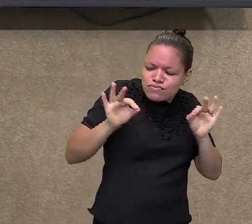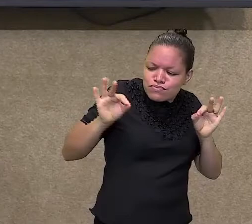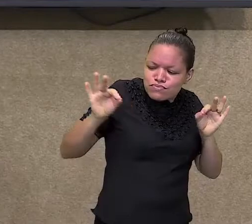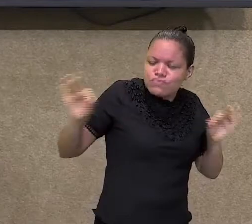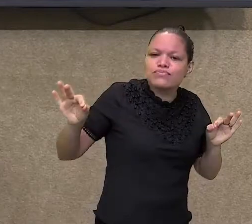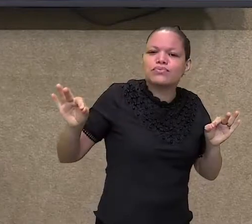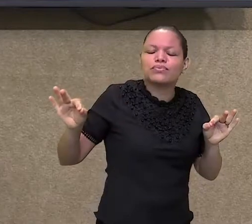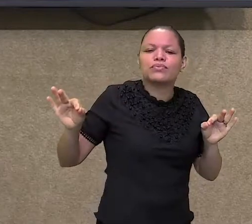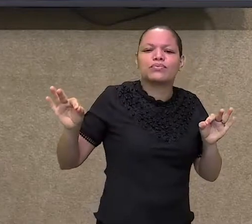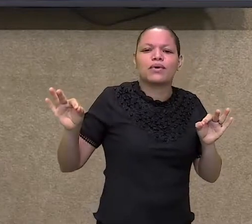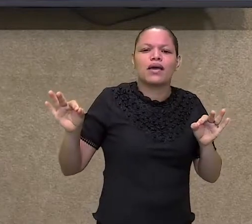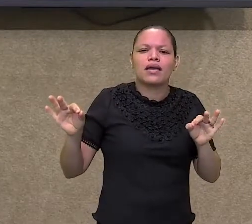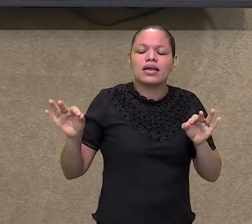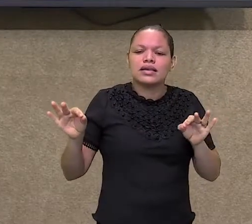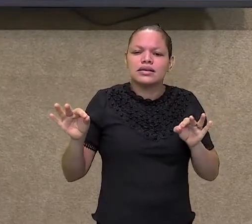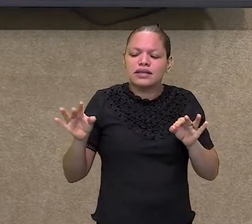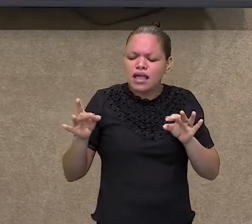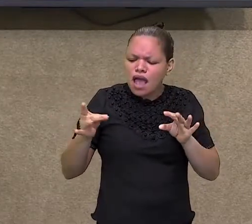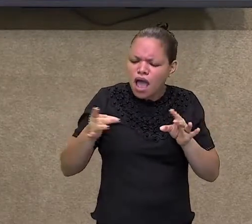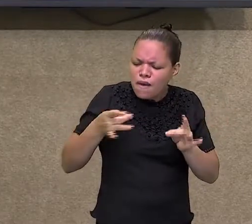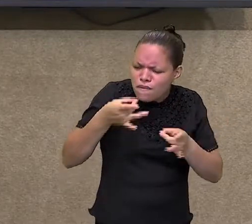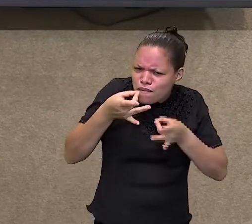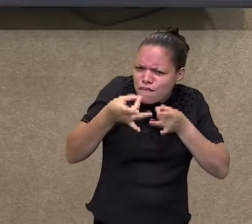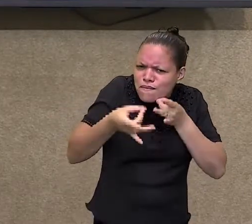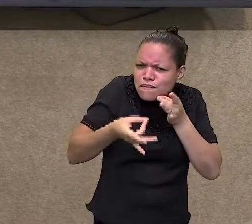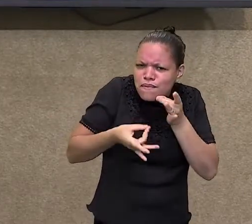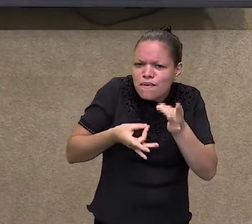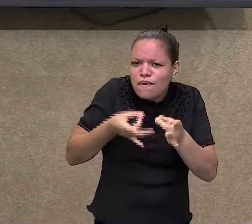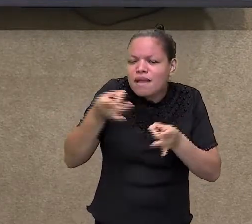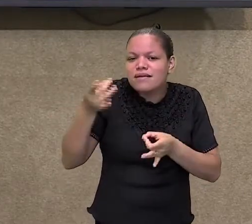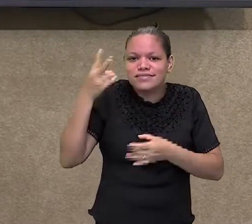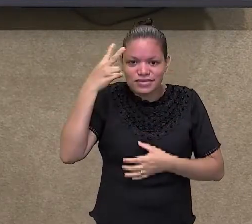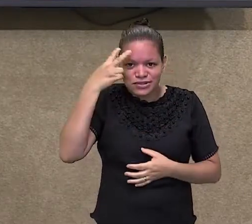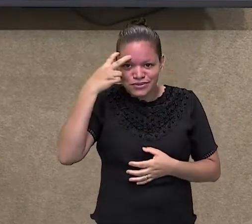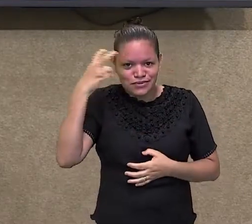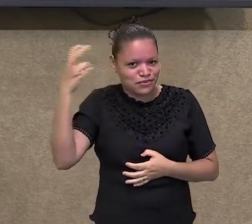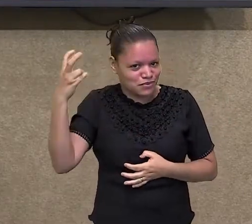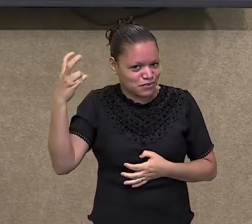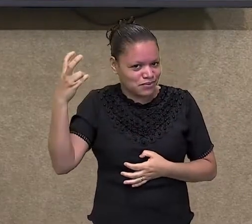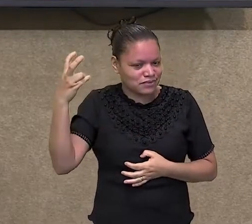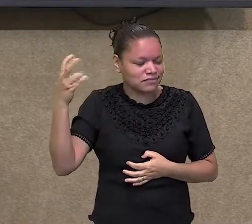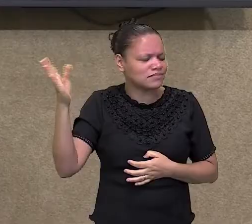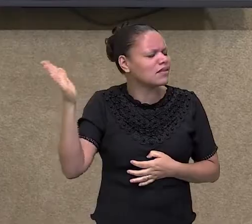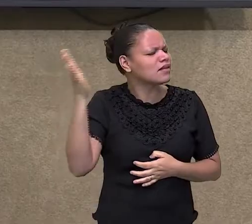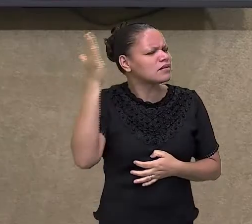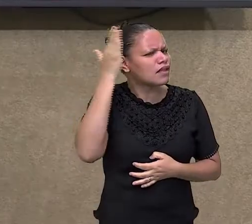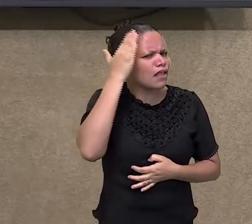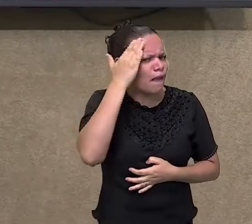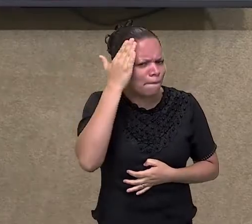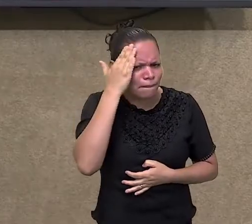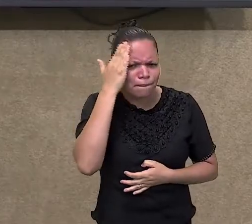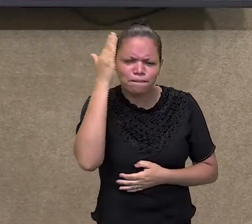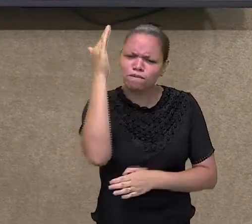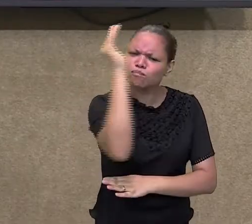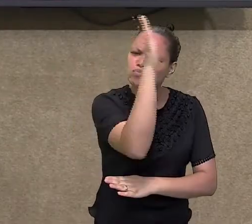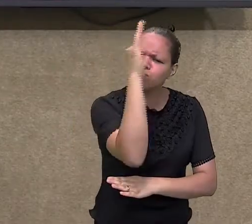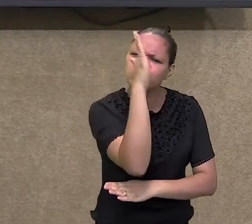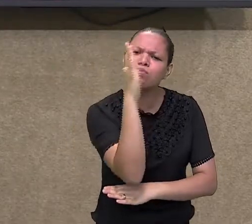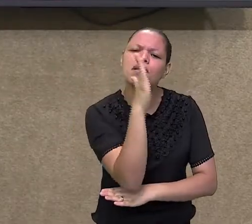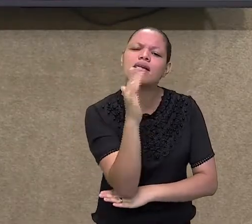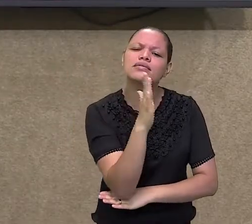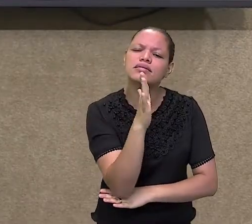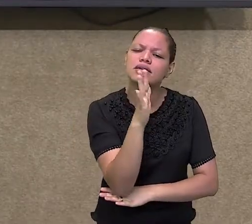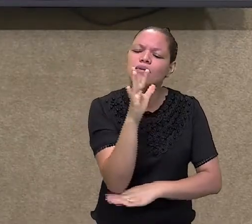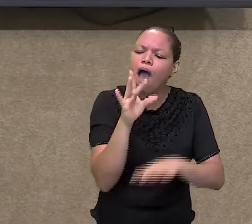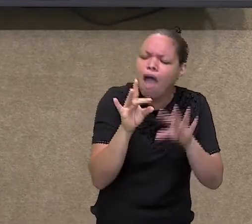da diversidade cultural. Nós sabemos hoje que o nosso Brasil ele tem uma extensão